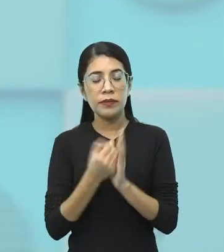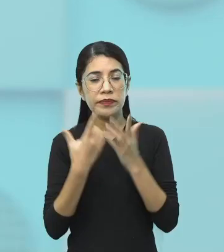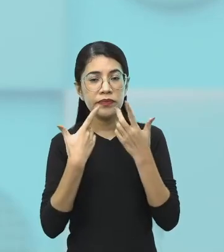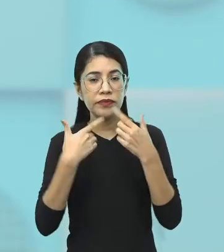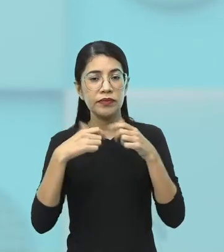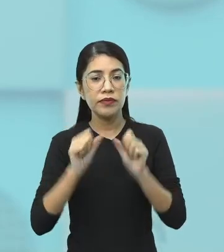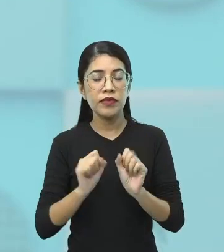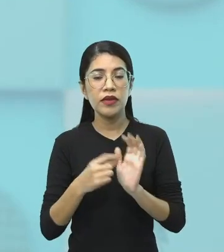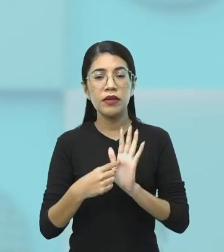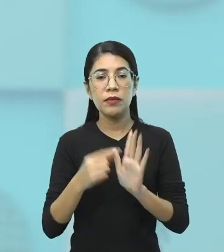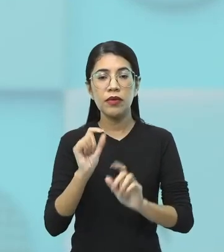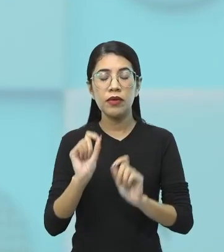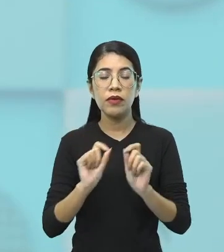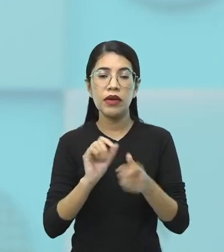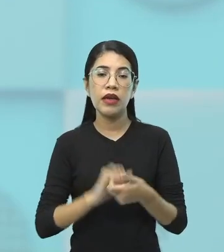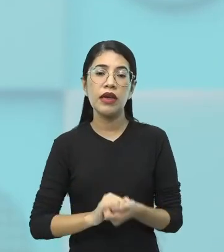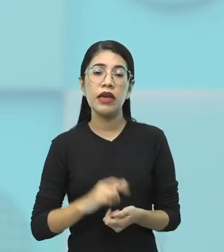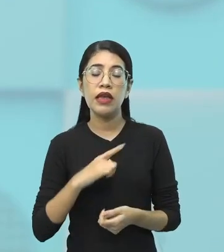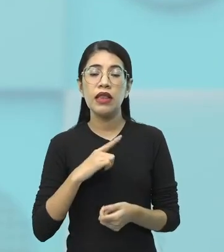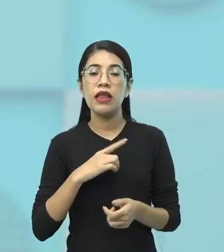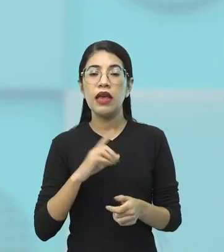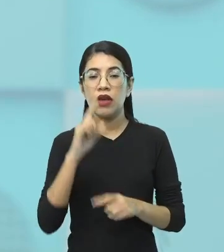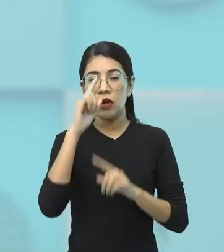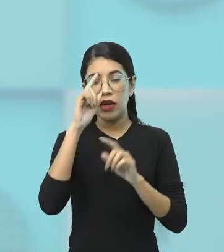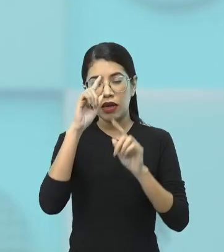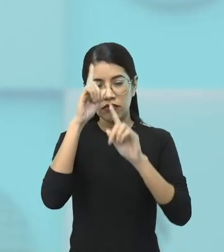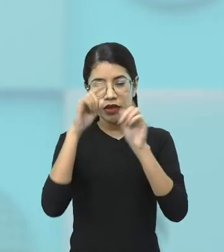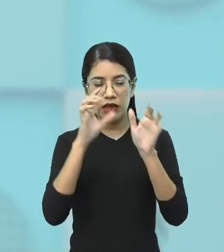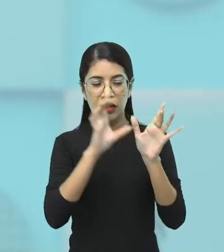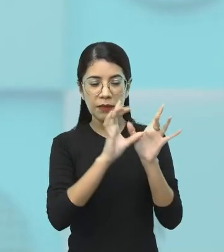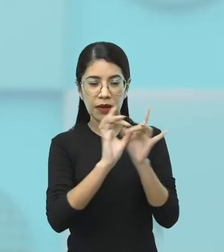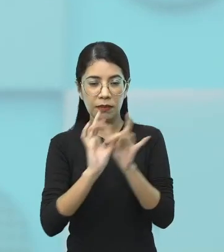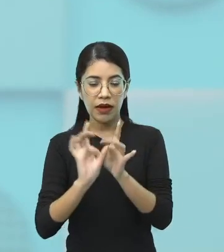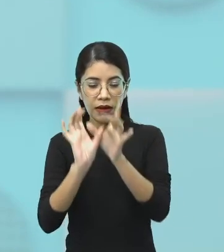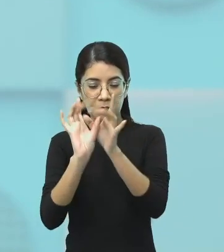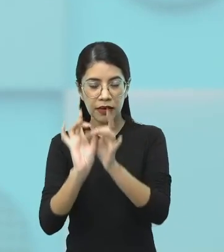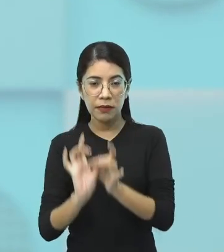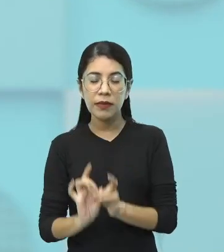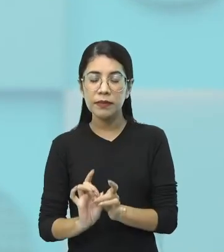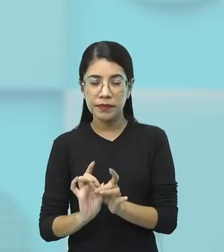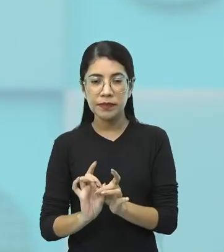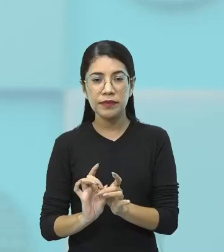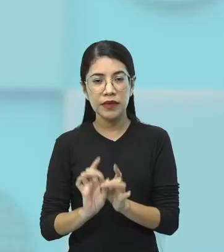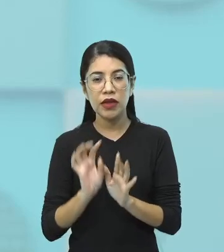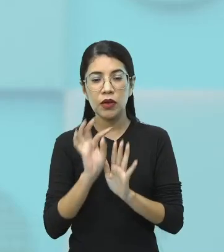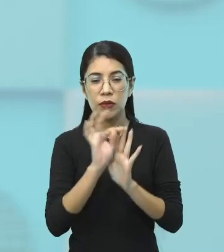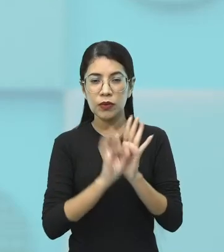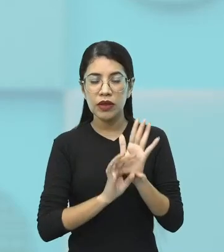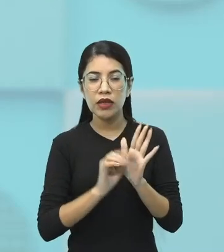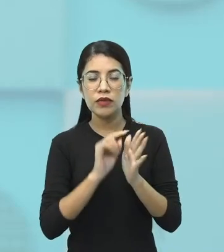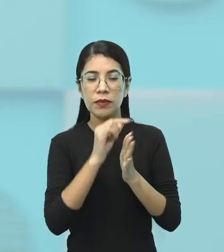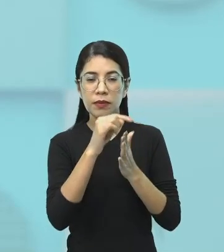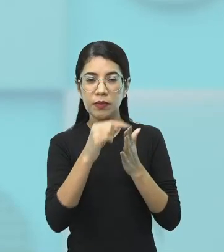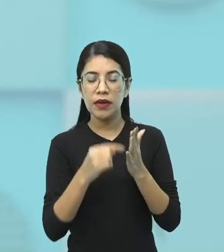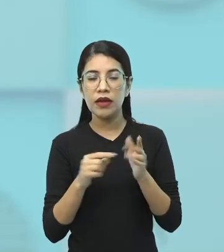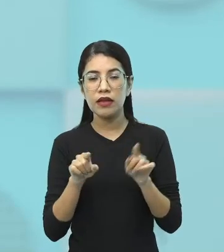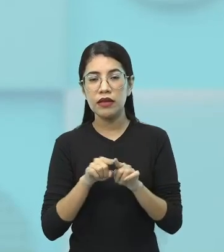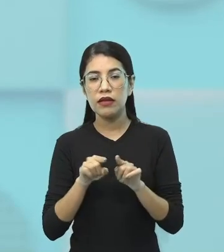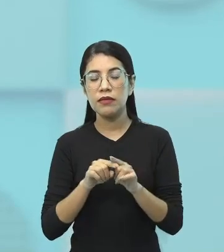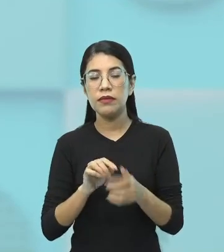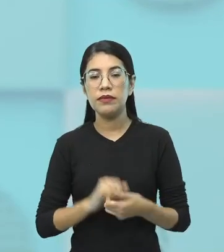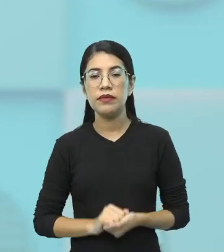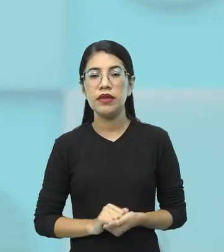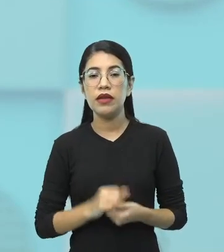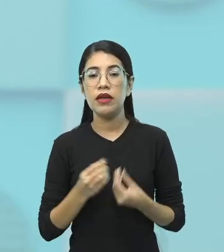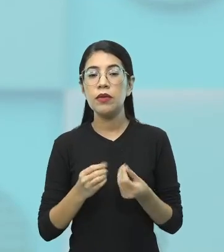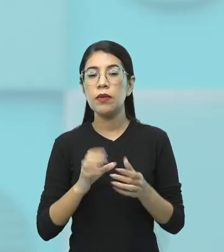linguísticas, elas mostram uma lógica do texto, né? Trazendo aí uma ligação entre os pontos através desses